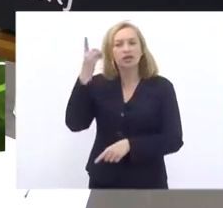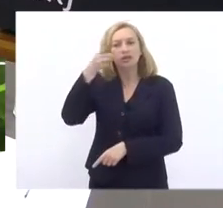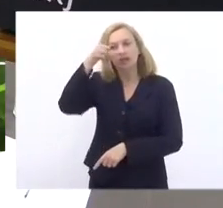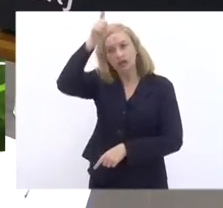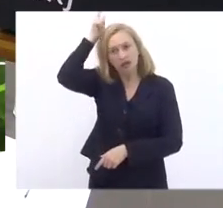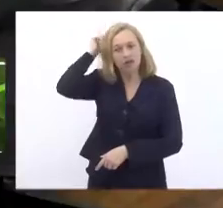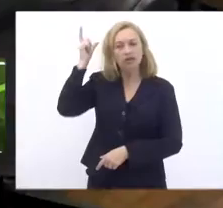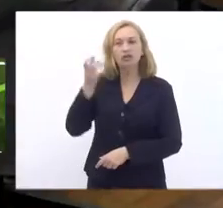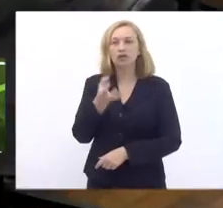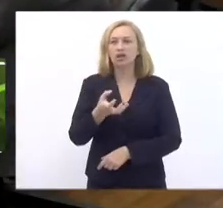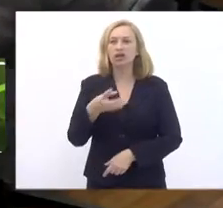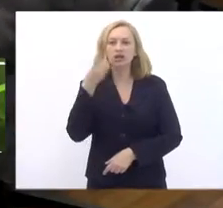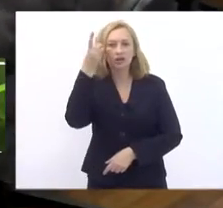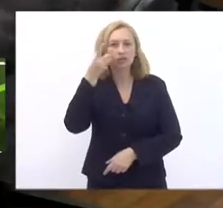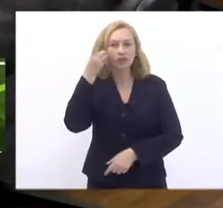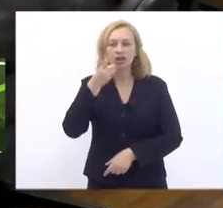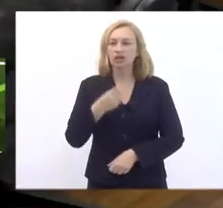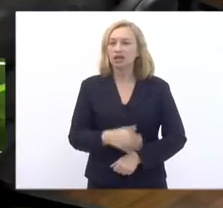Ampliar? Eu queria, deputado.